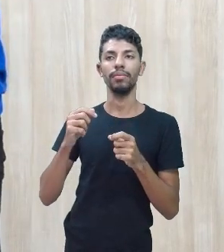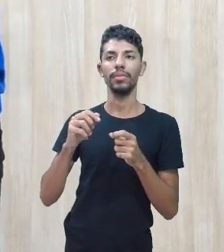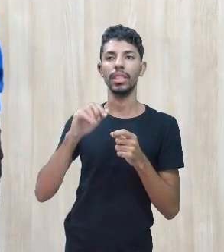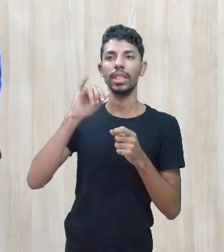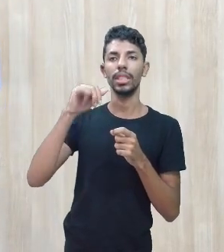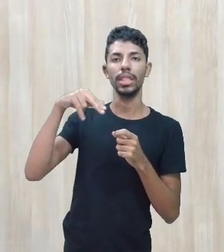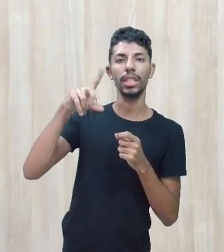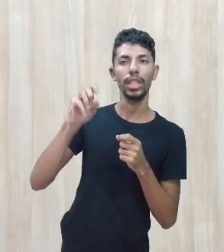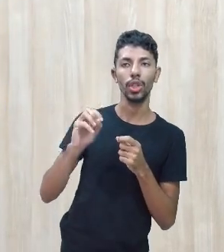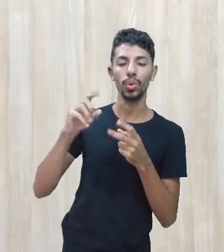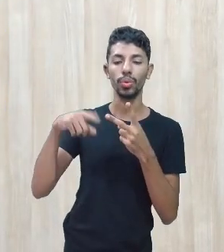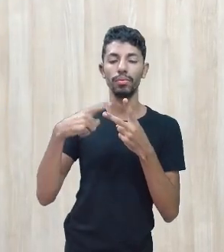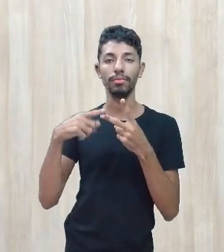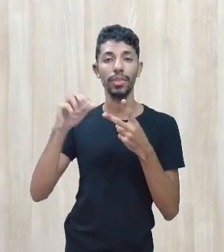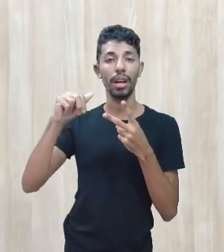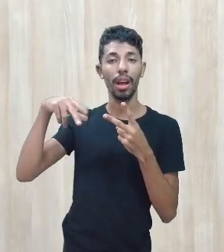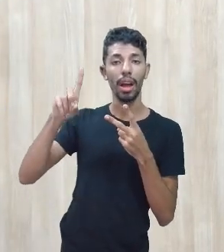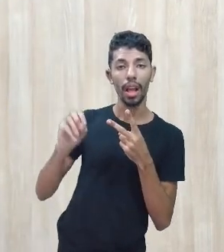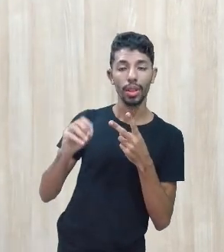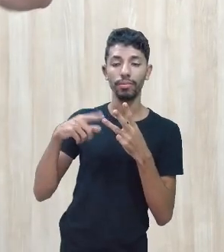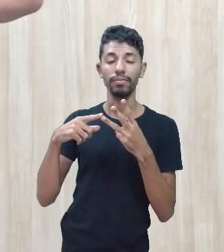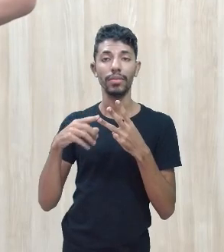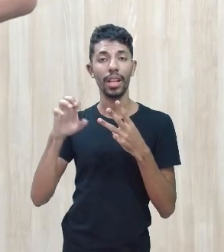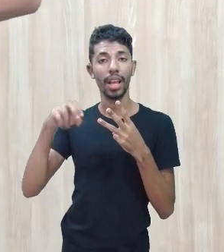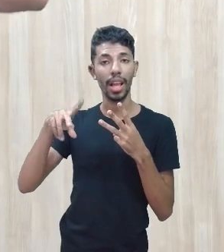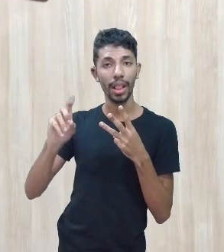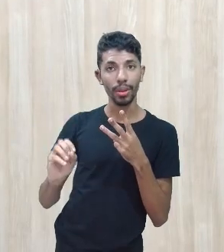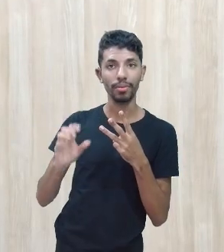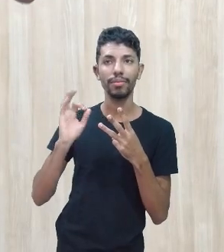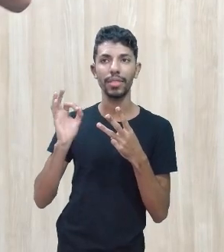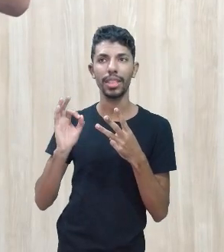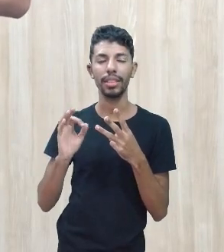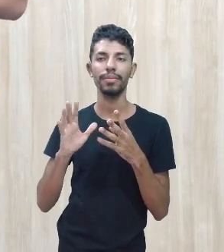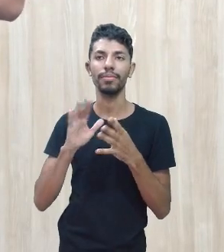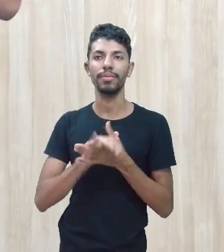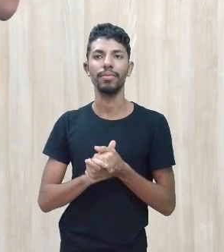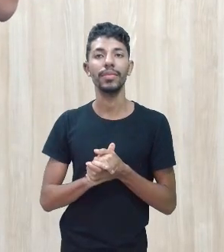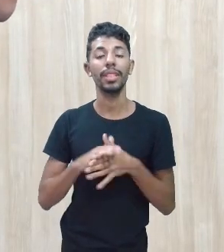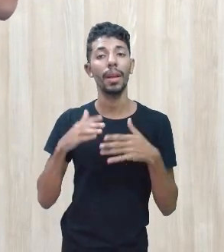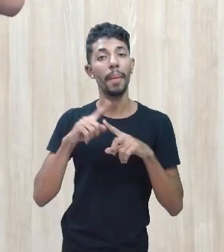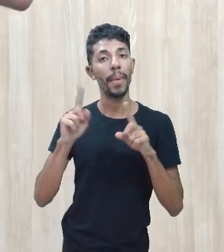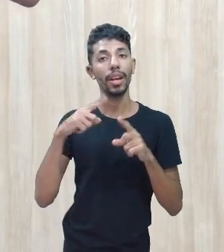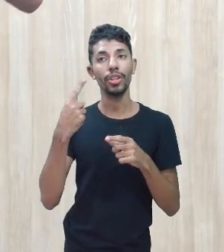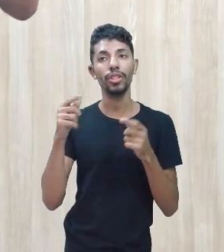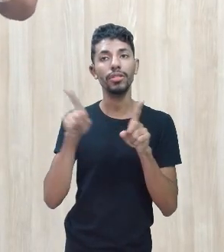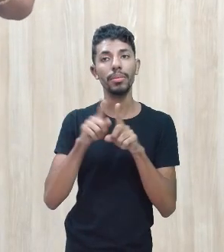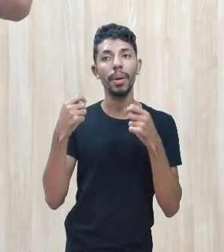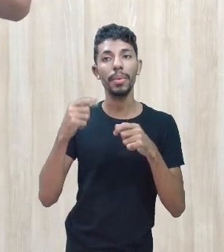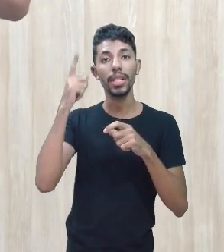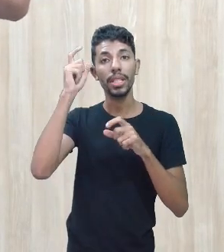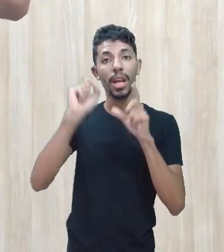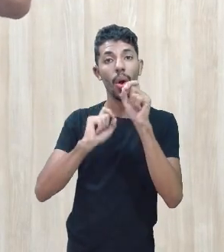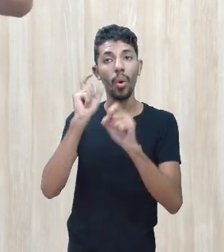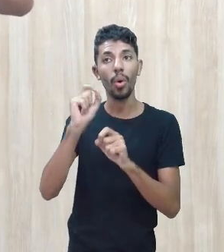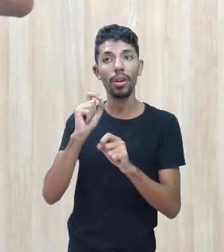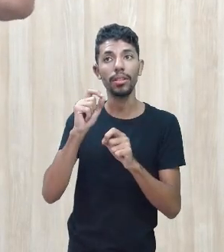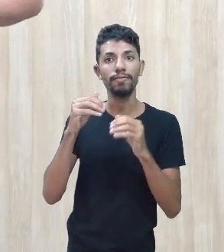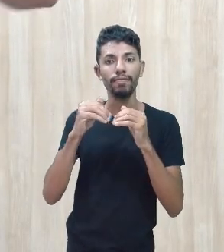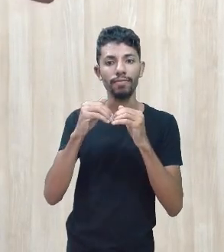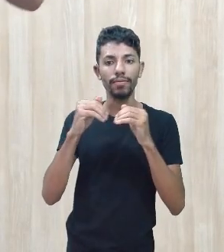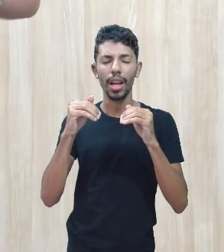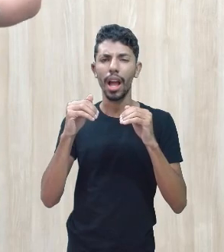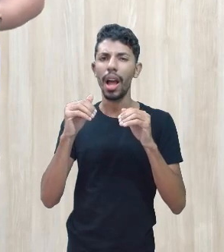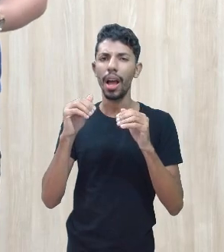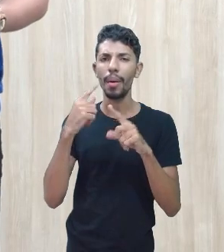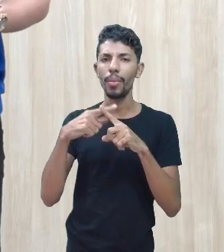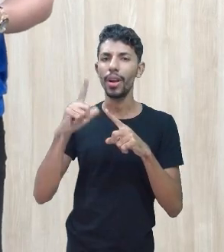essa associação aí tá legal, tá pelo caminho certo, mas a gente também precisa desvincular, porque nós temos